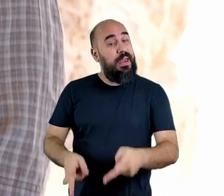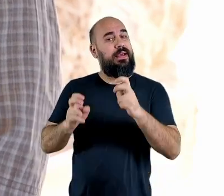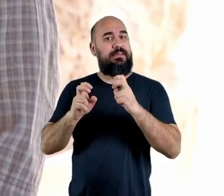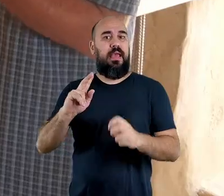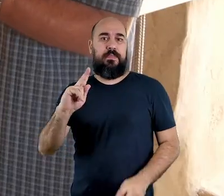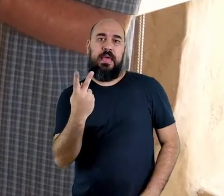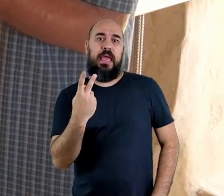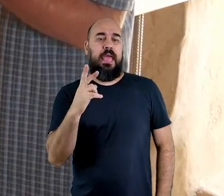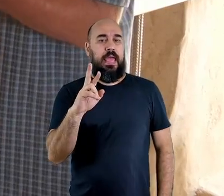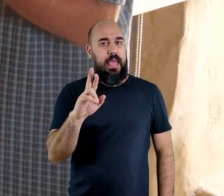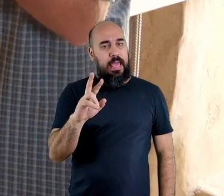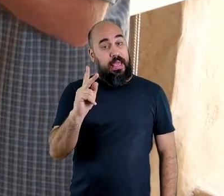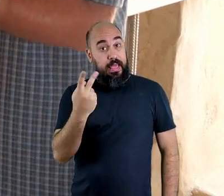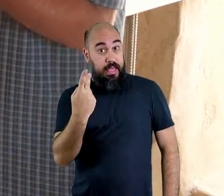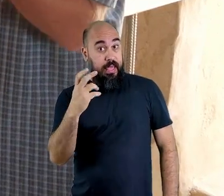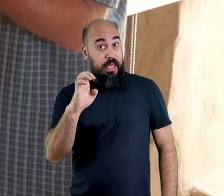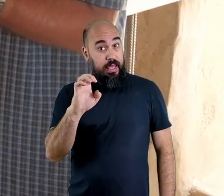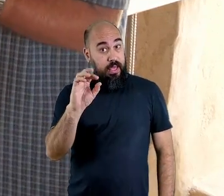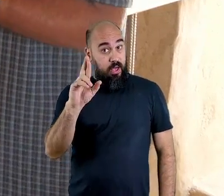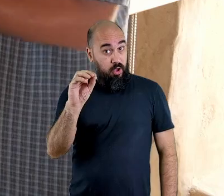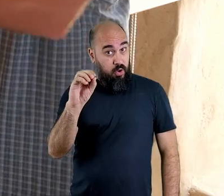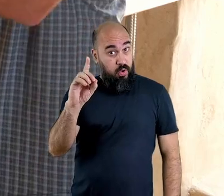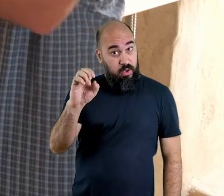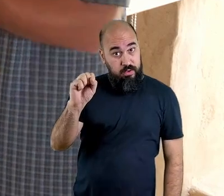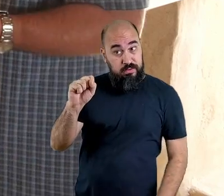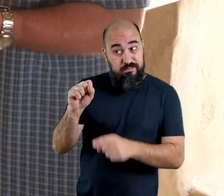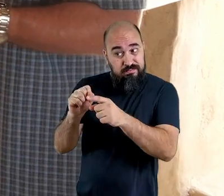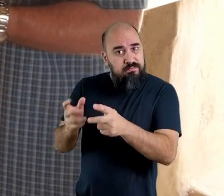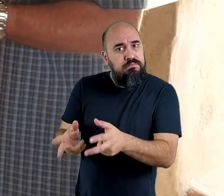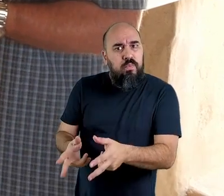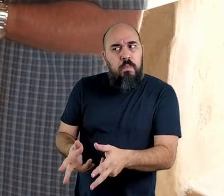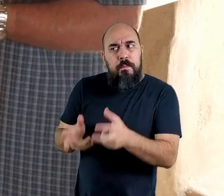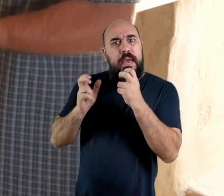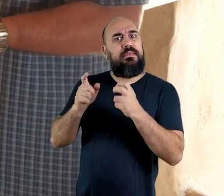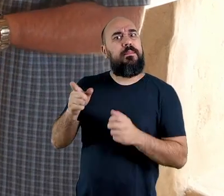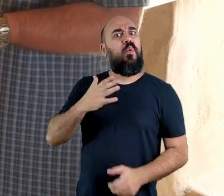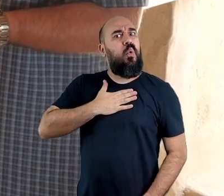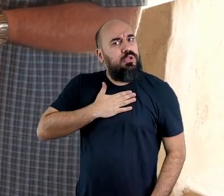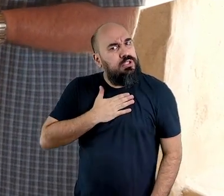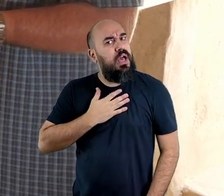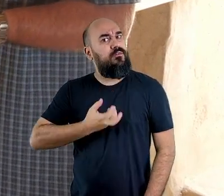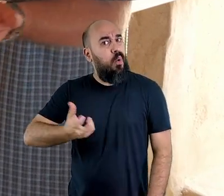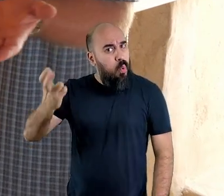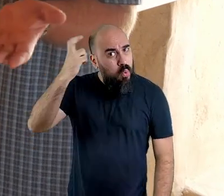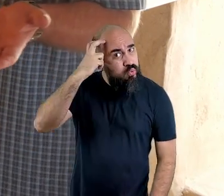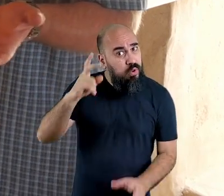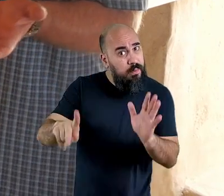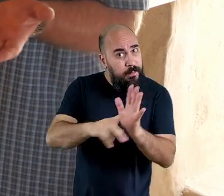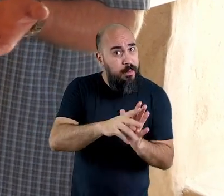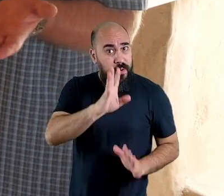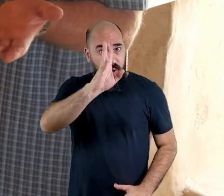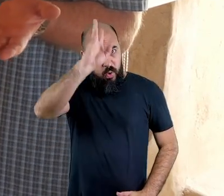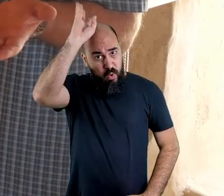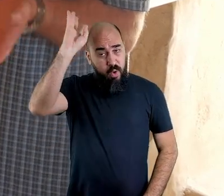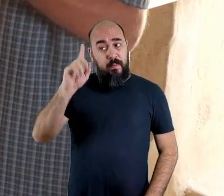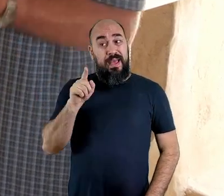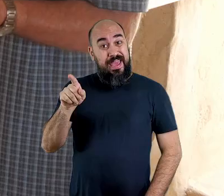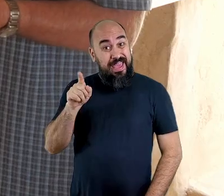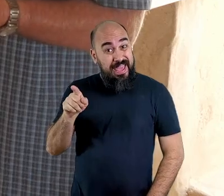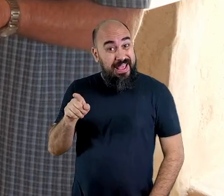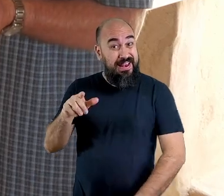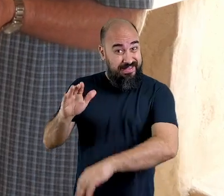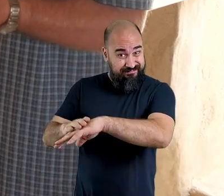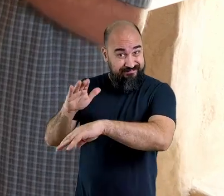ele admirava a cultura romana. Na verdade, ele foi responsável por introduzi-la no país. O primeiro teatro, o